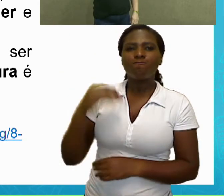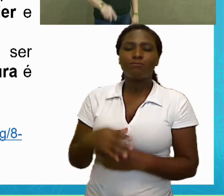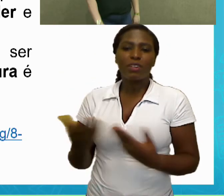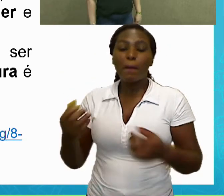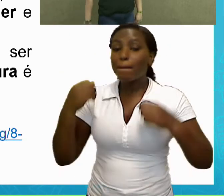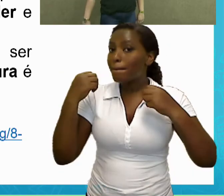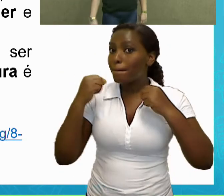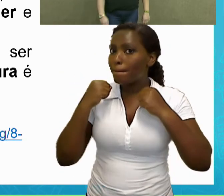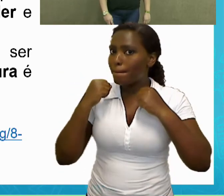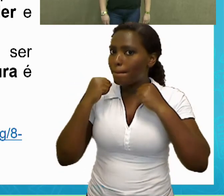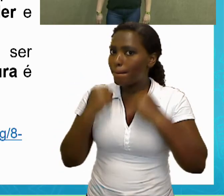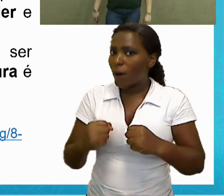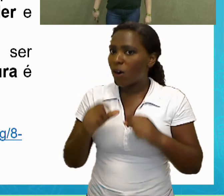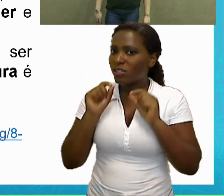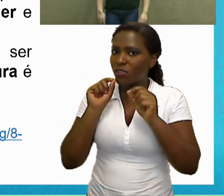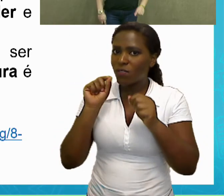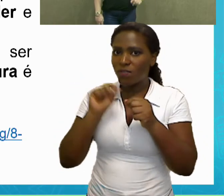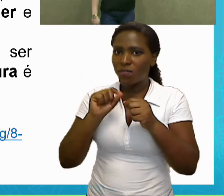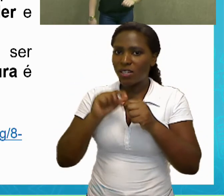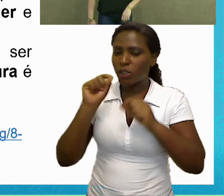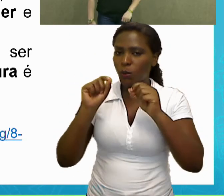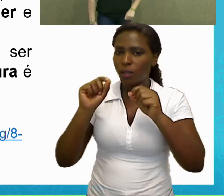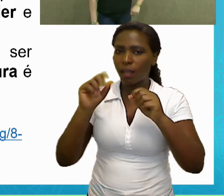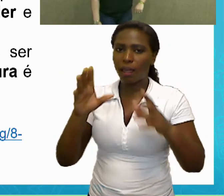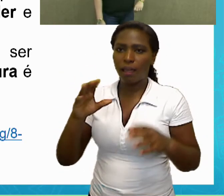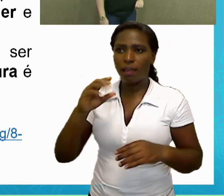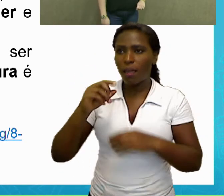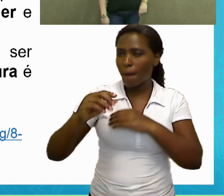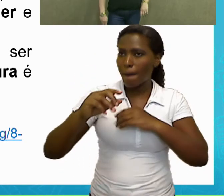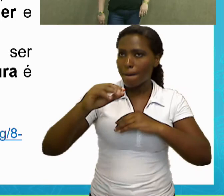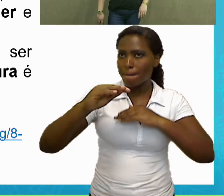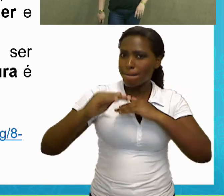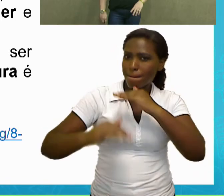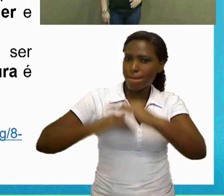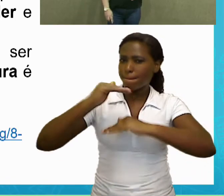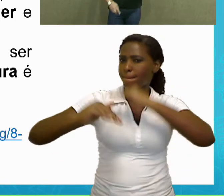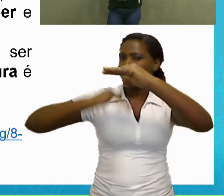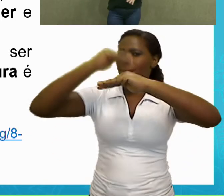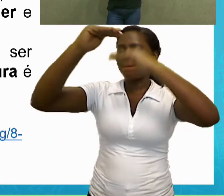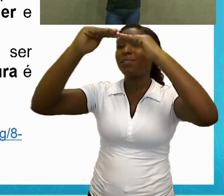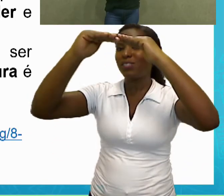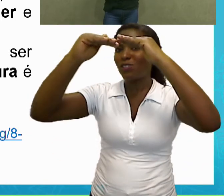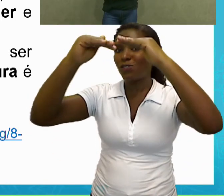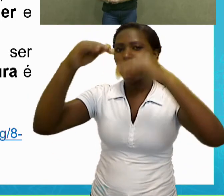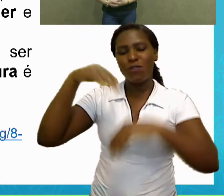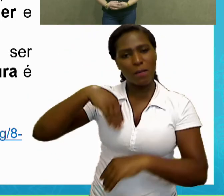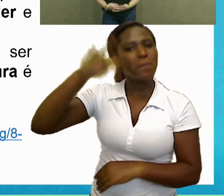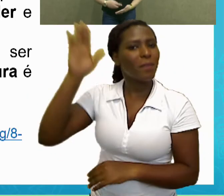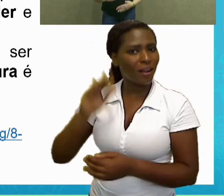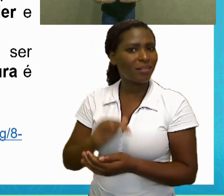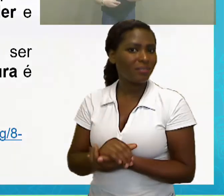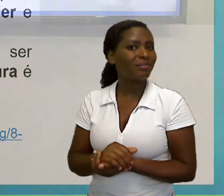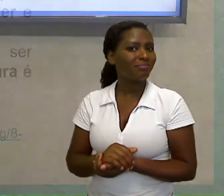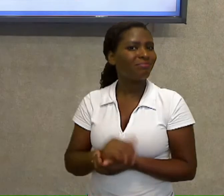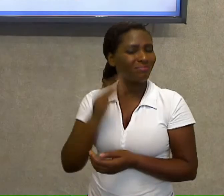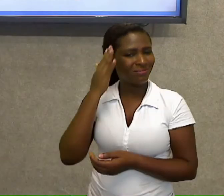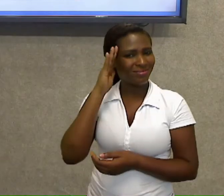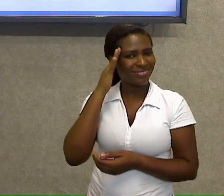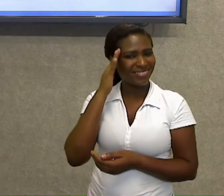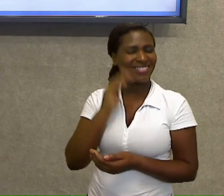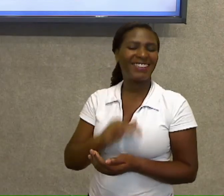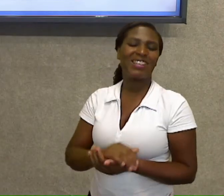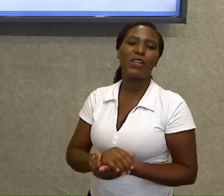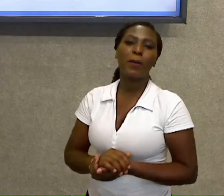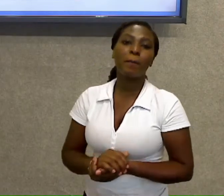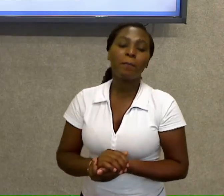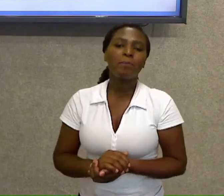principal responsável por tal desenvolvimento. E se você quiser aprofundar um pouquinho mais